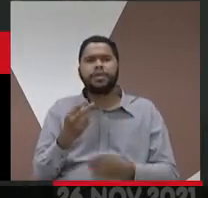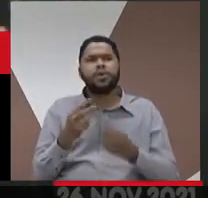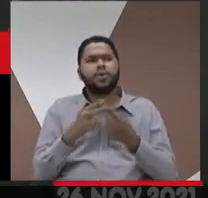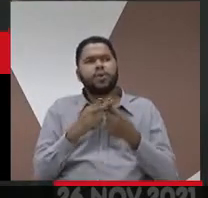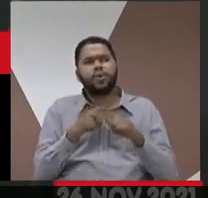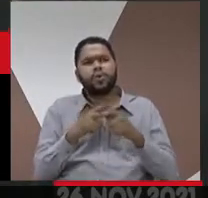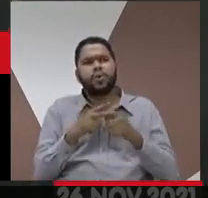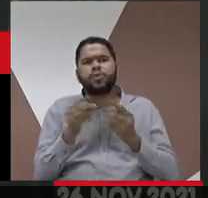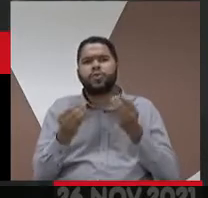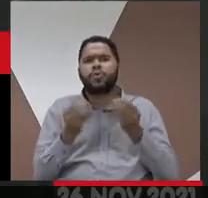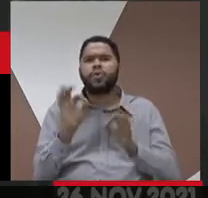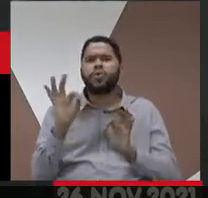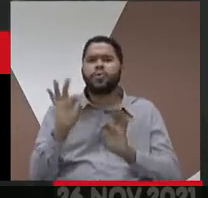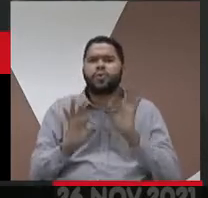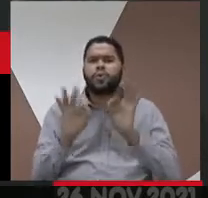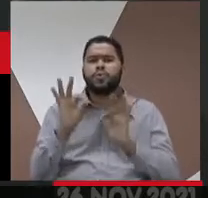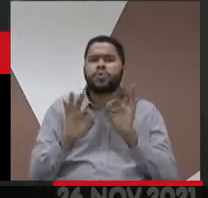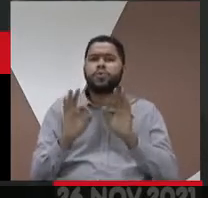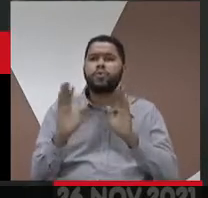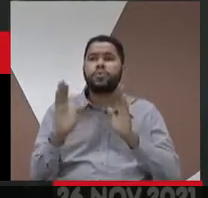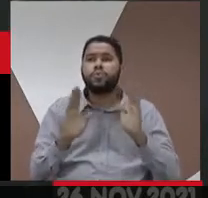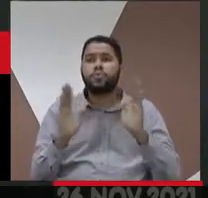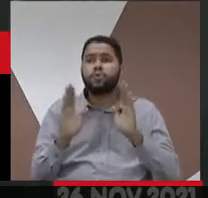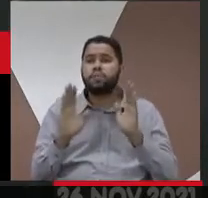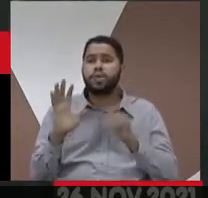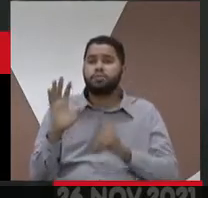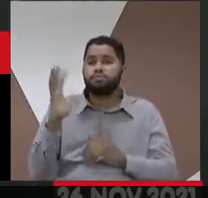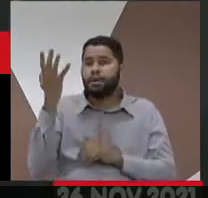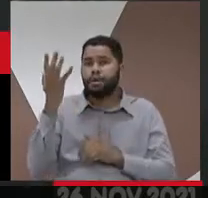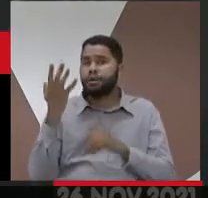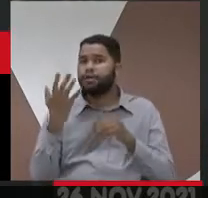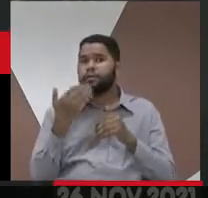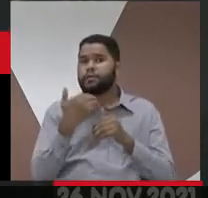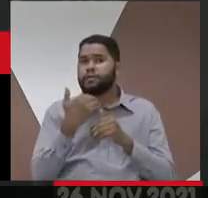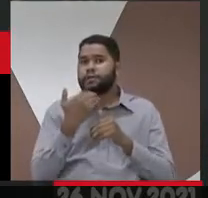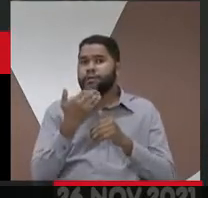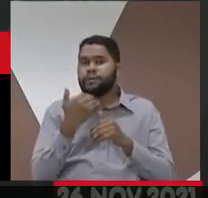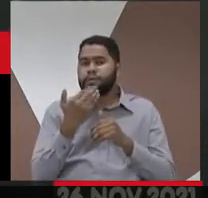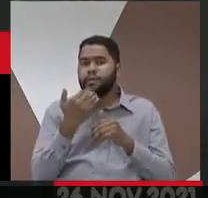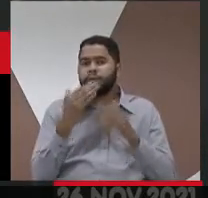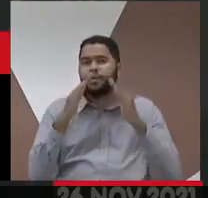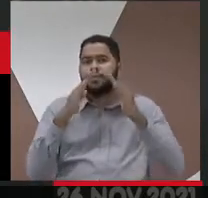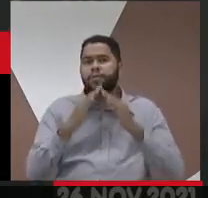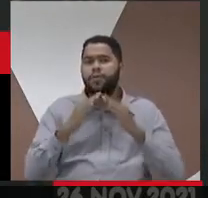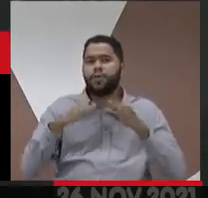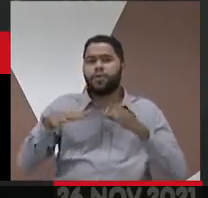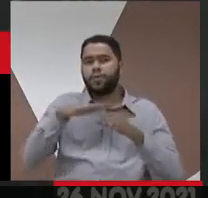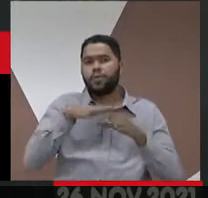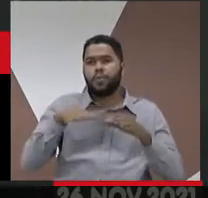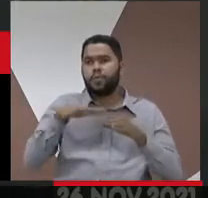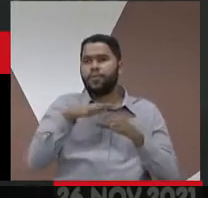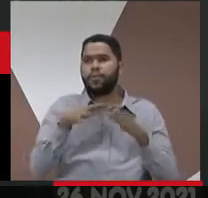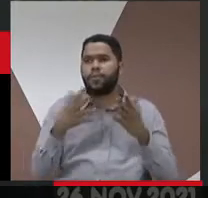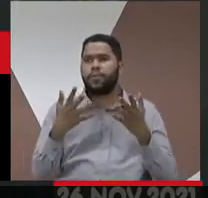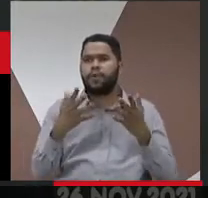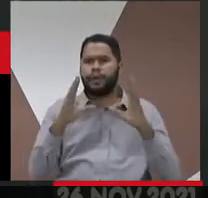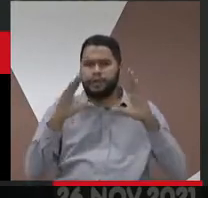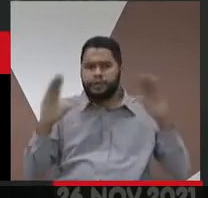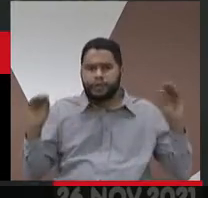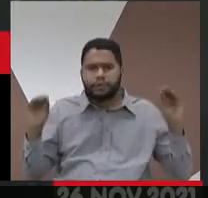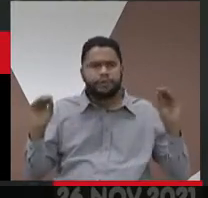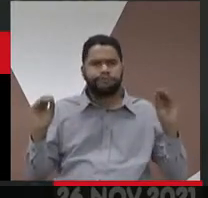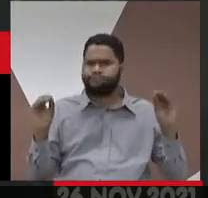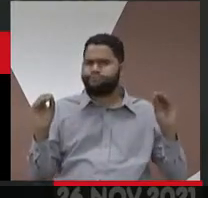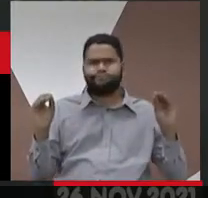podem acontecer no momento da execução, porque senão ninguém, morador de um bairro em que o traçado for passar, pode ficar tranquilo.